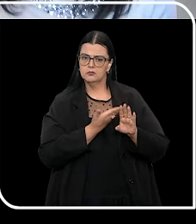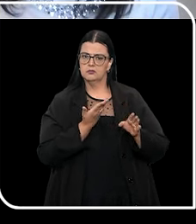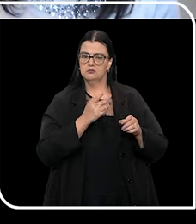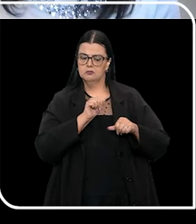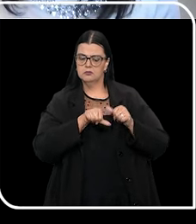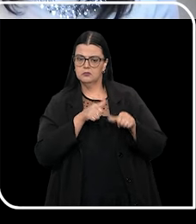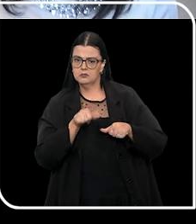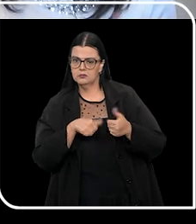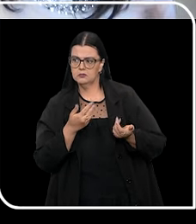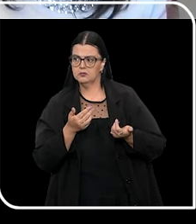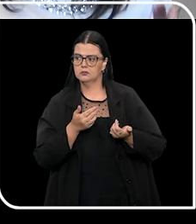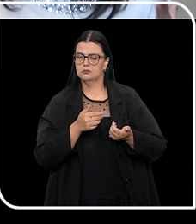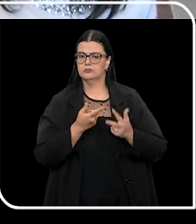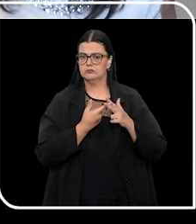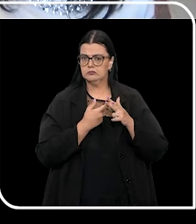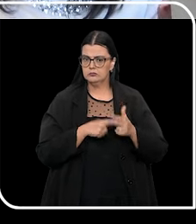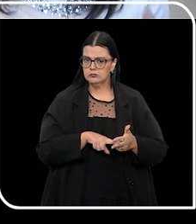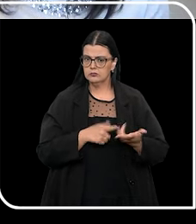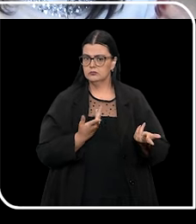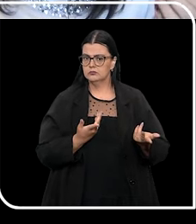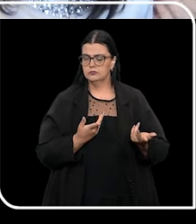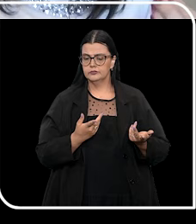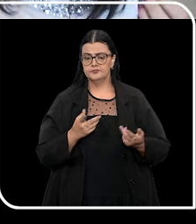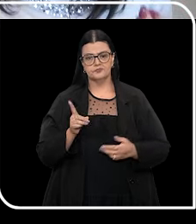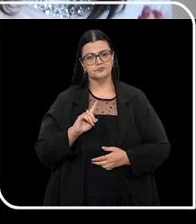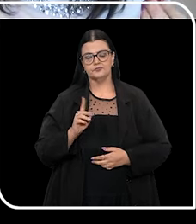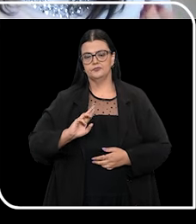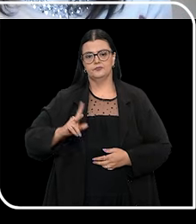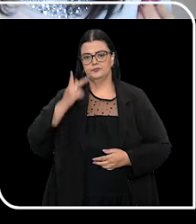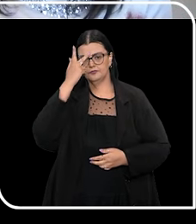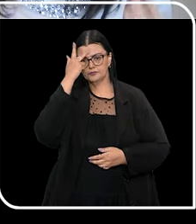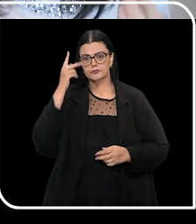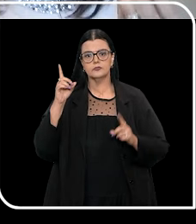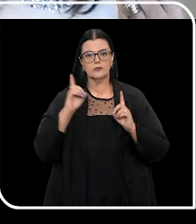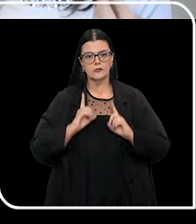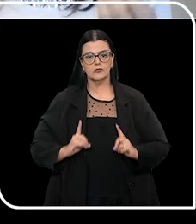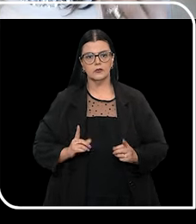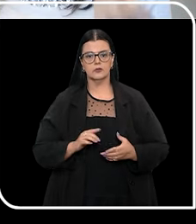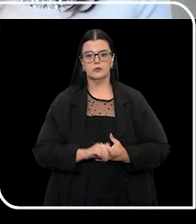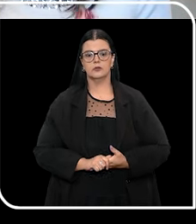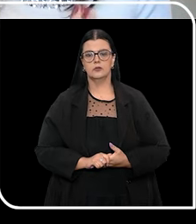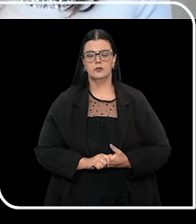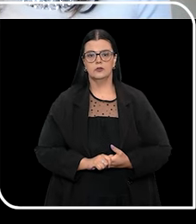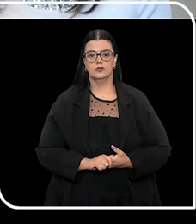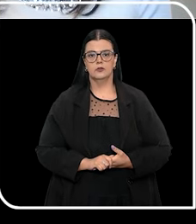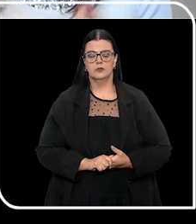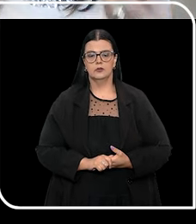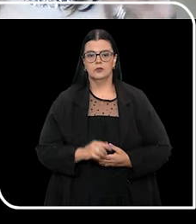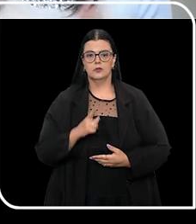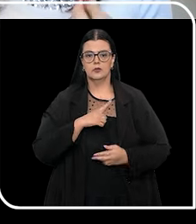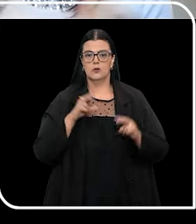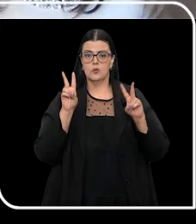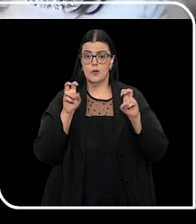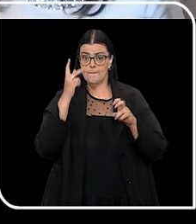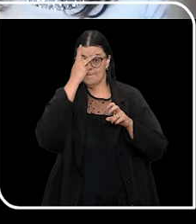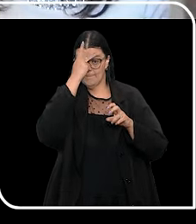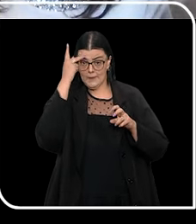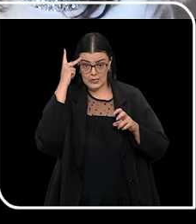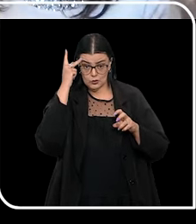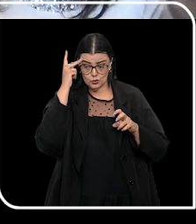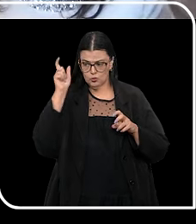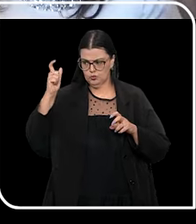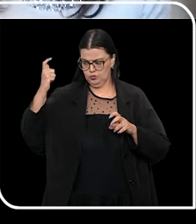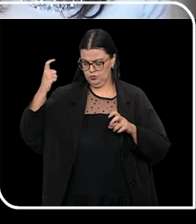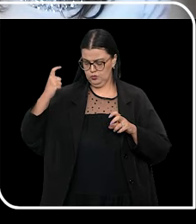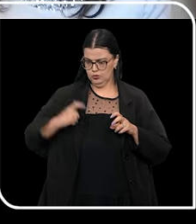quer corrigir aquilo e é justamente o contrário as pessoas com deficiência querem ser nomeadas né o termo é pessoa